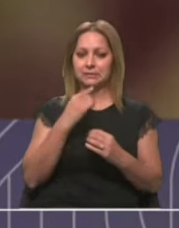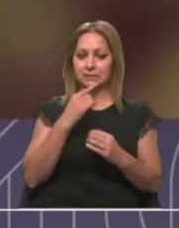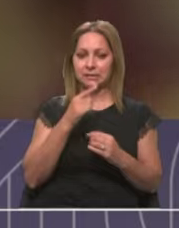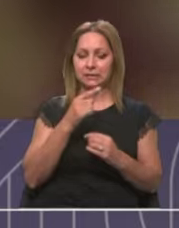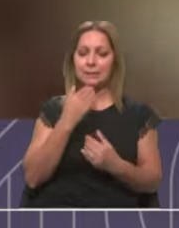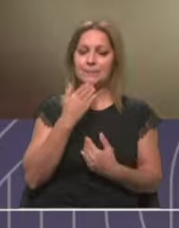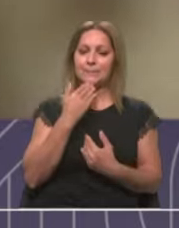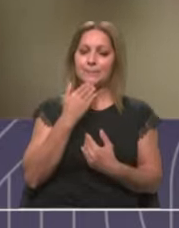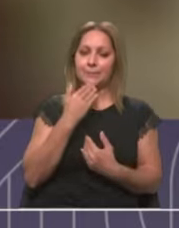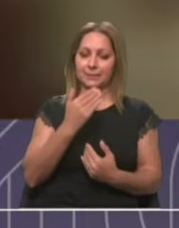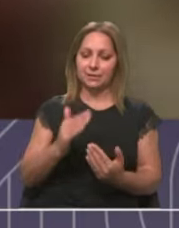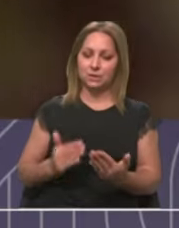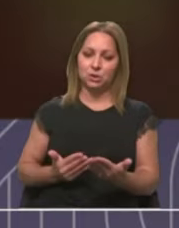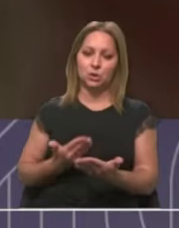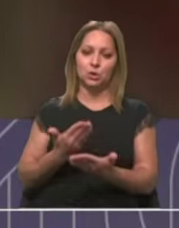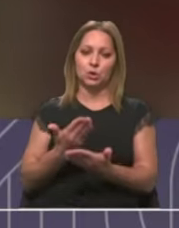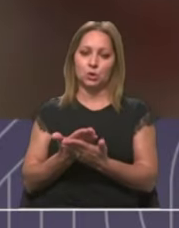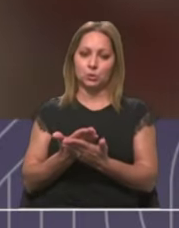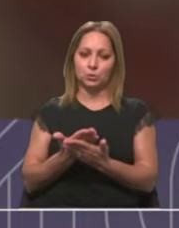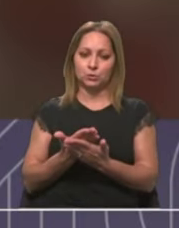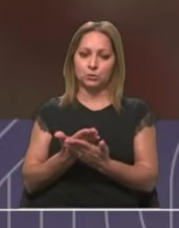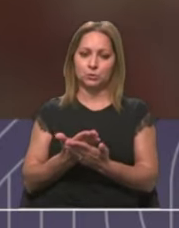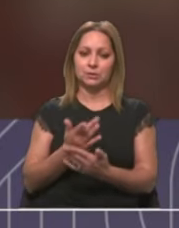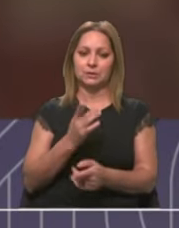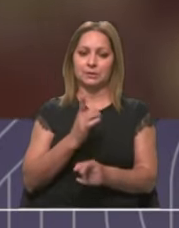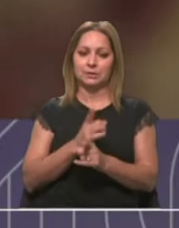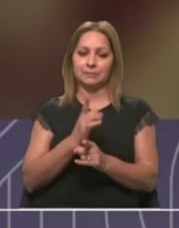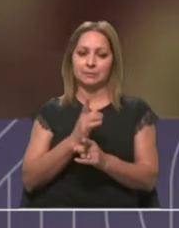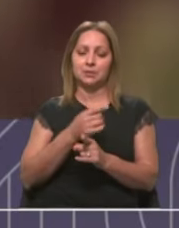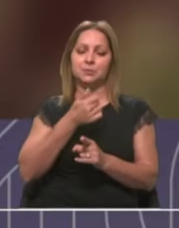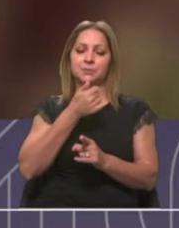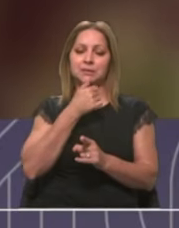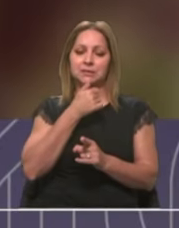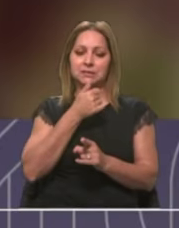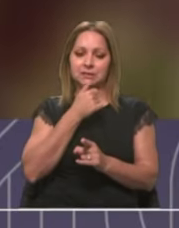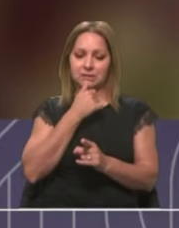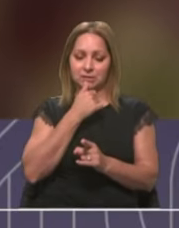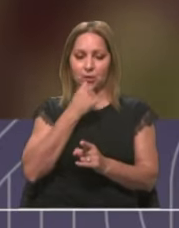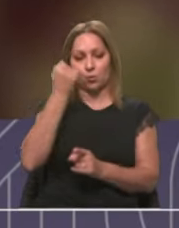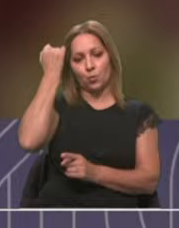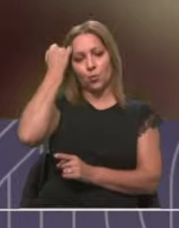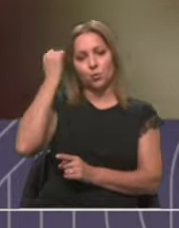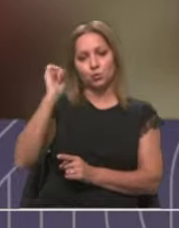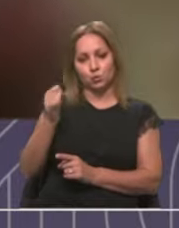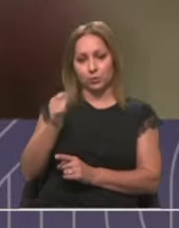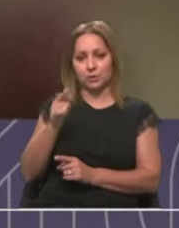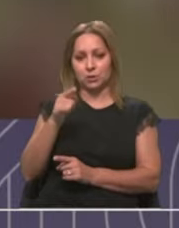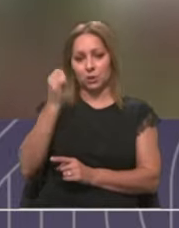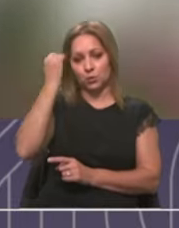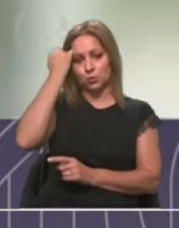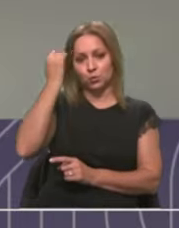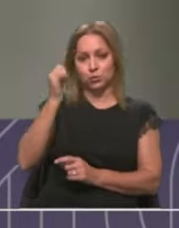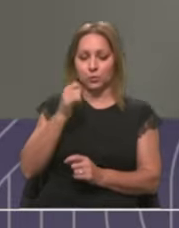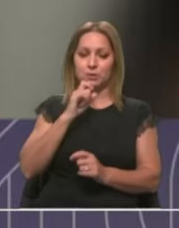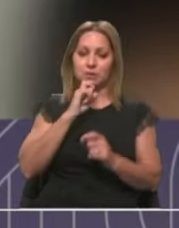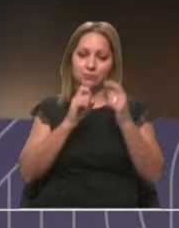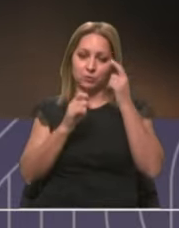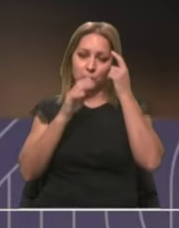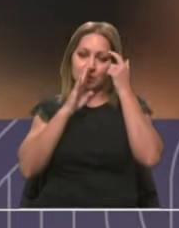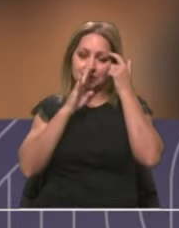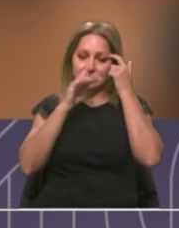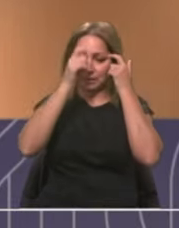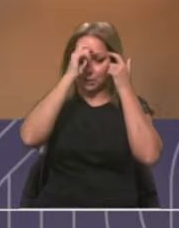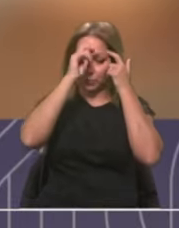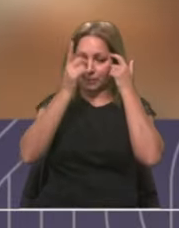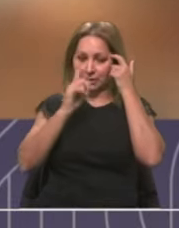pedir um recurso destas mesmas medidas de coação e volto a relembrar que o juiz avisou que se alguma delas fosse violada